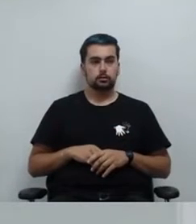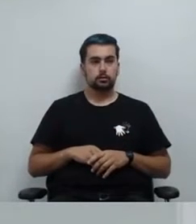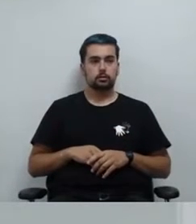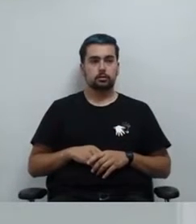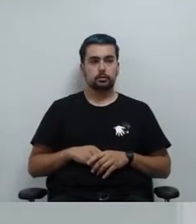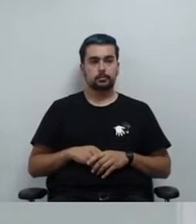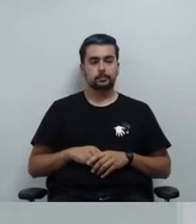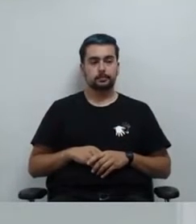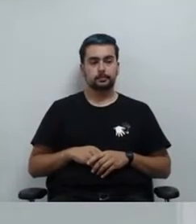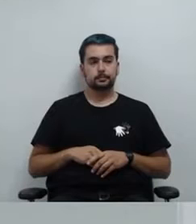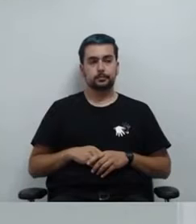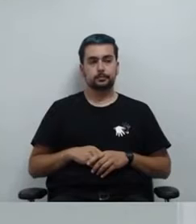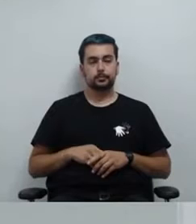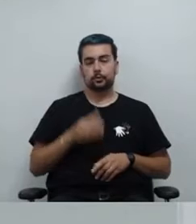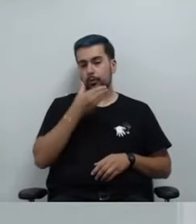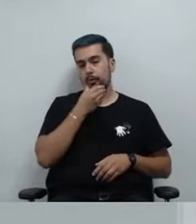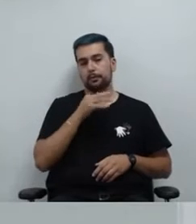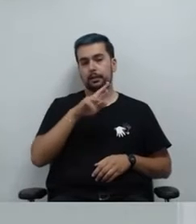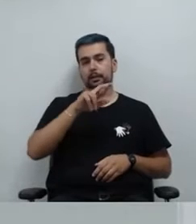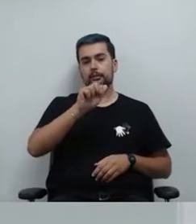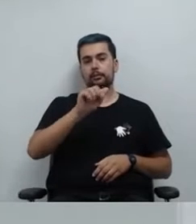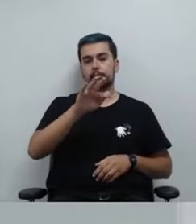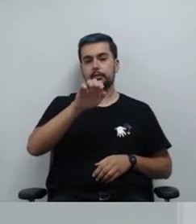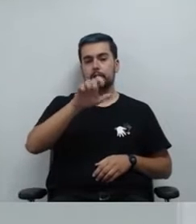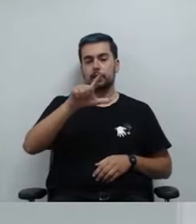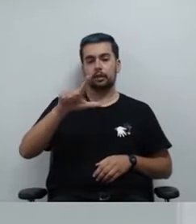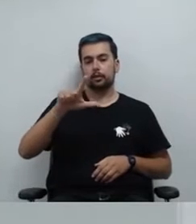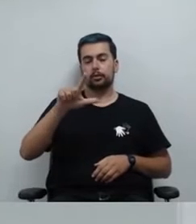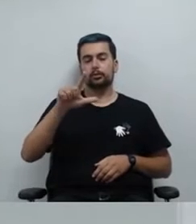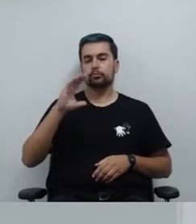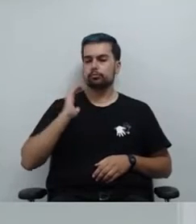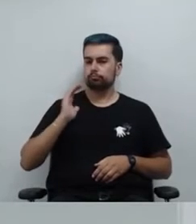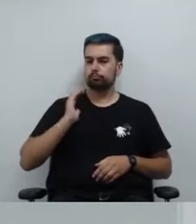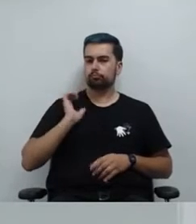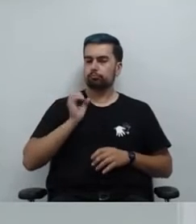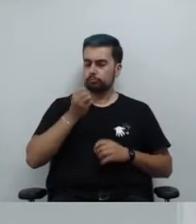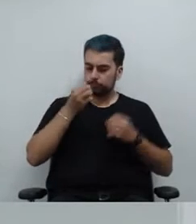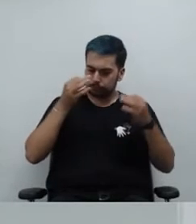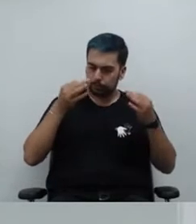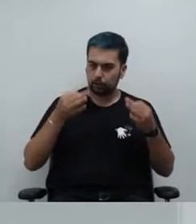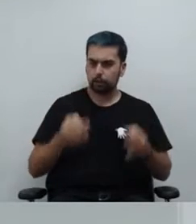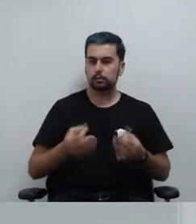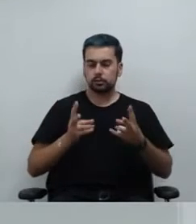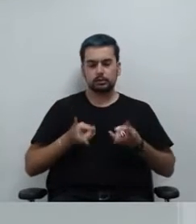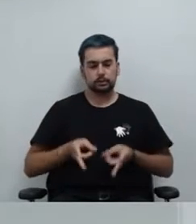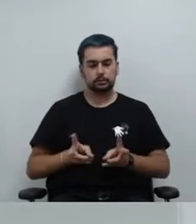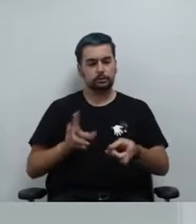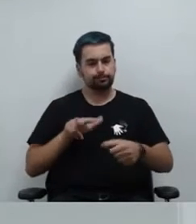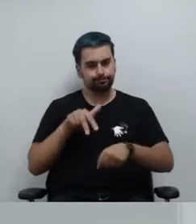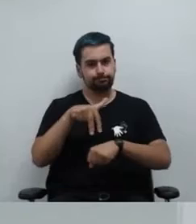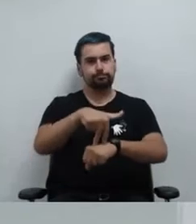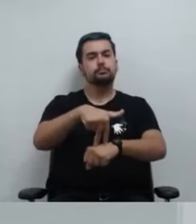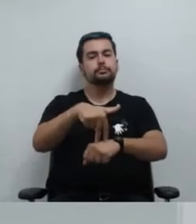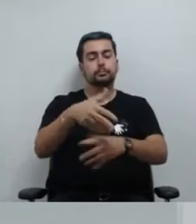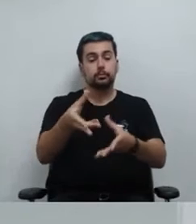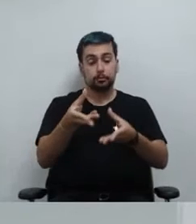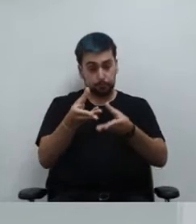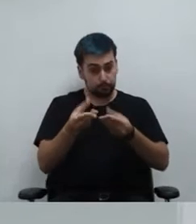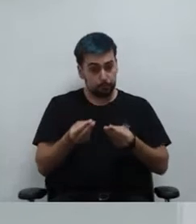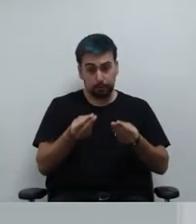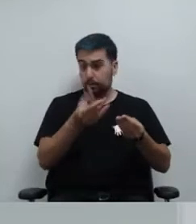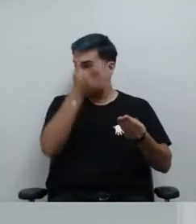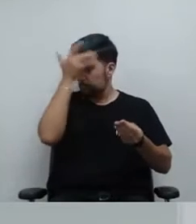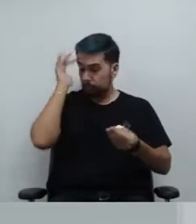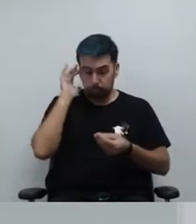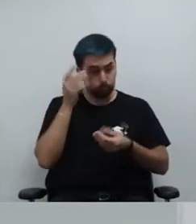nobre Rafael Português, que sempre foi muito presente aqui, receptivo